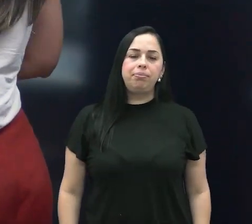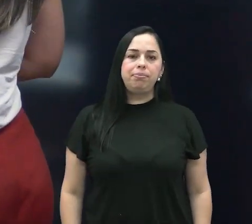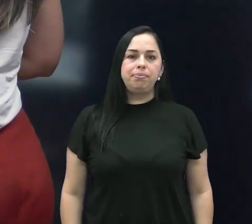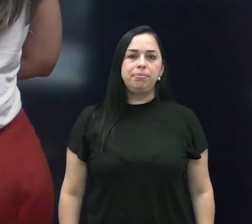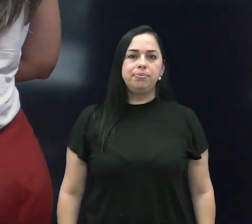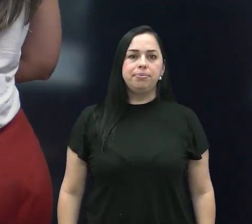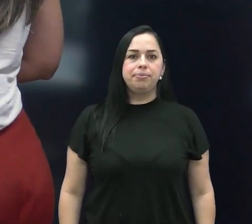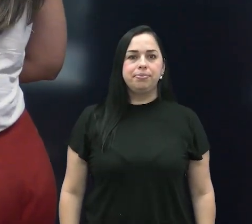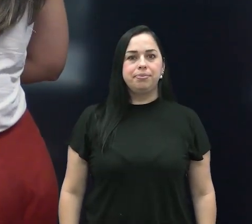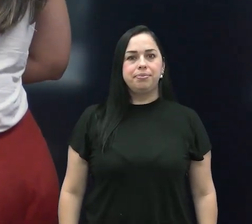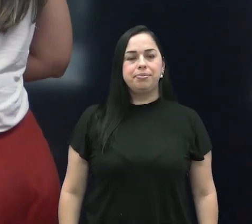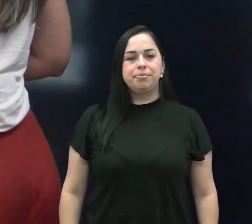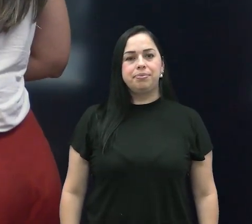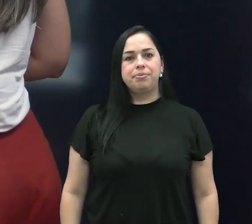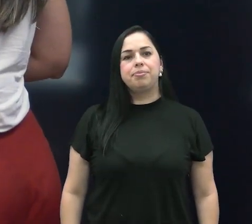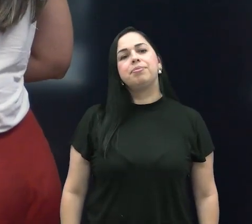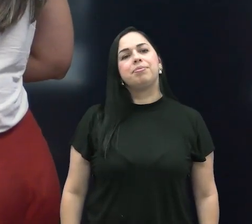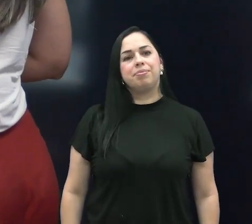informações?